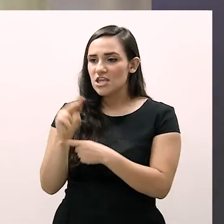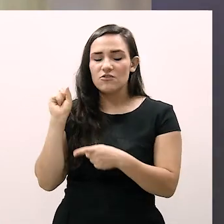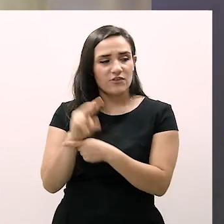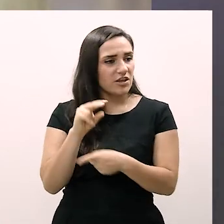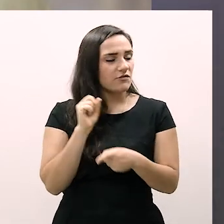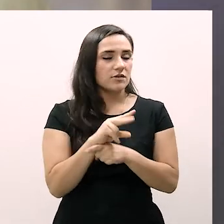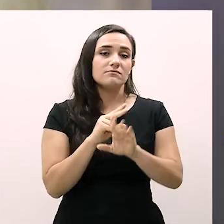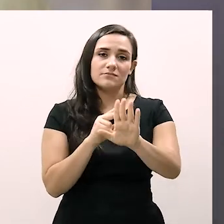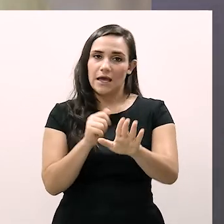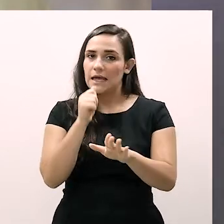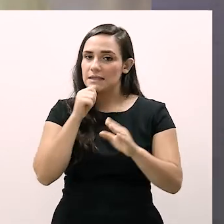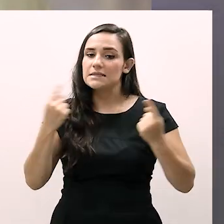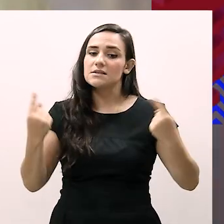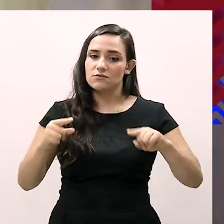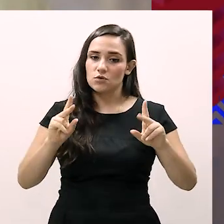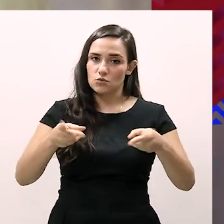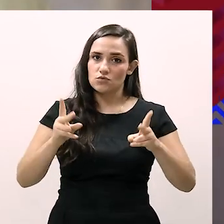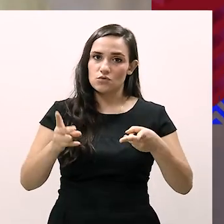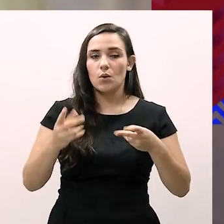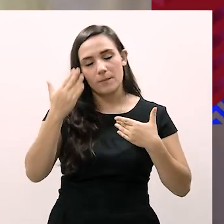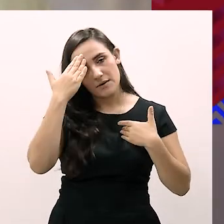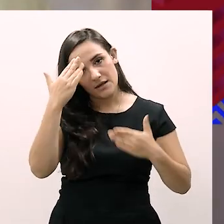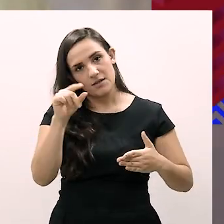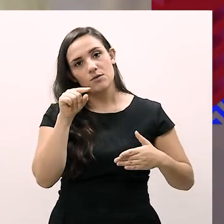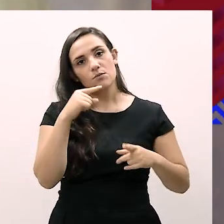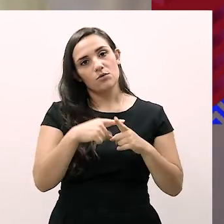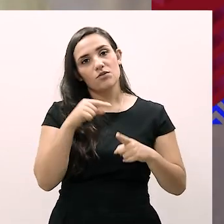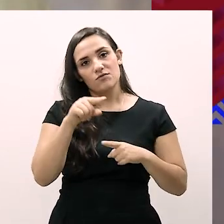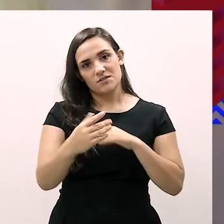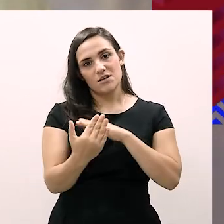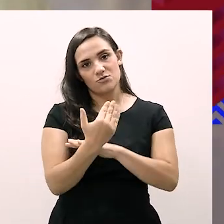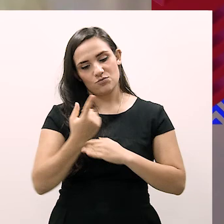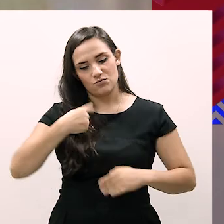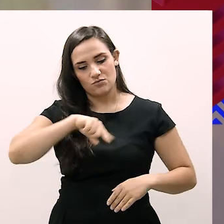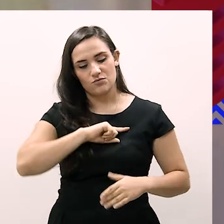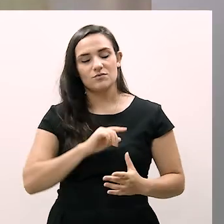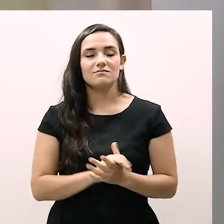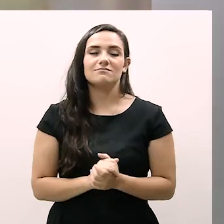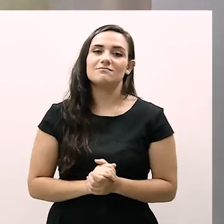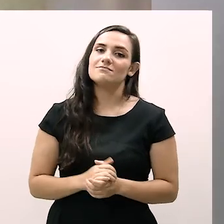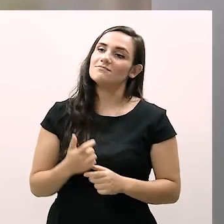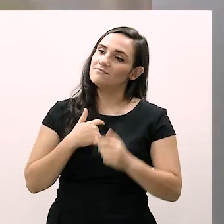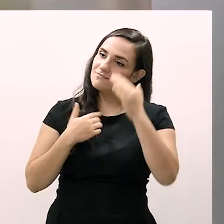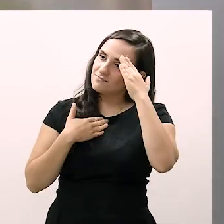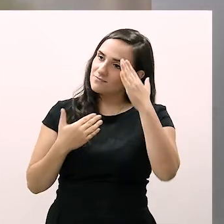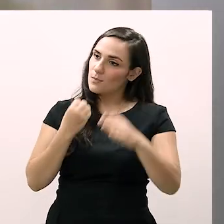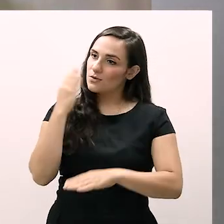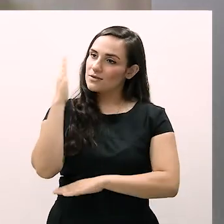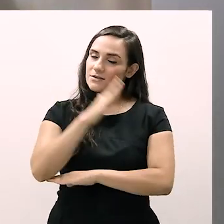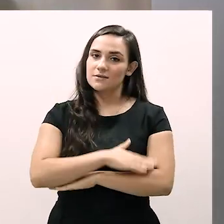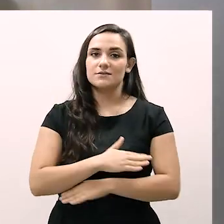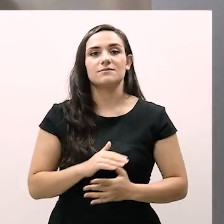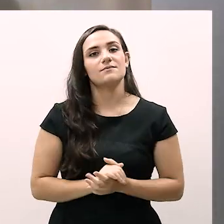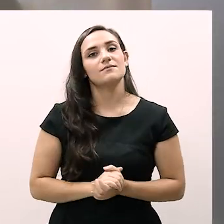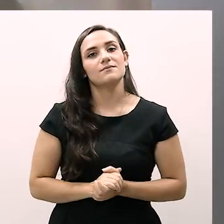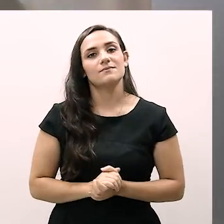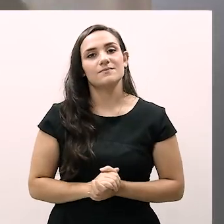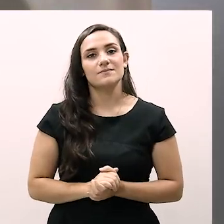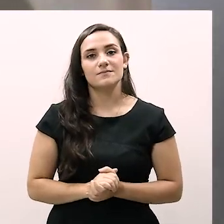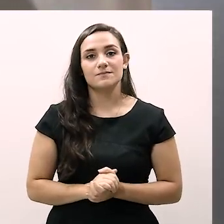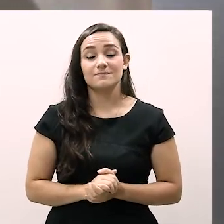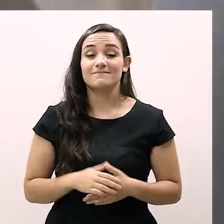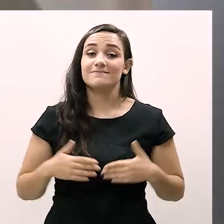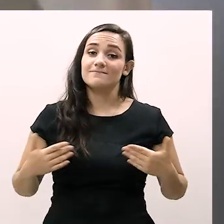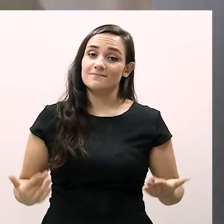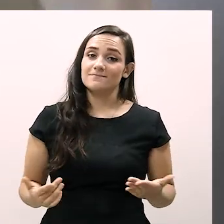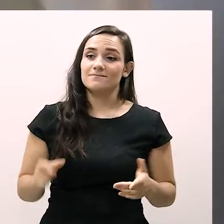cepas circulando, o desafio continua. Então, muito obrigada por contribuir com a gente nesse programa. Eu que agradeço e uma boa